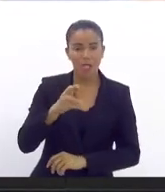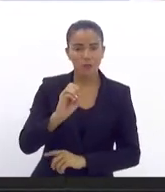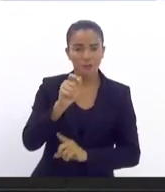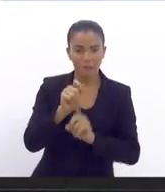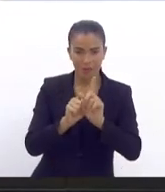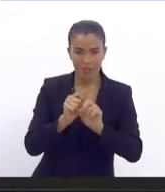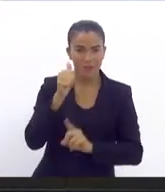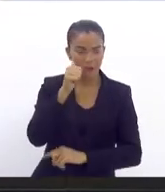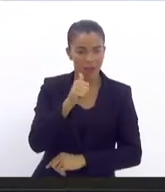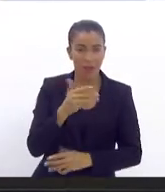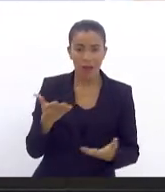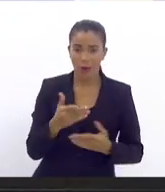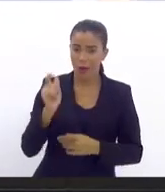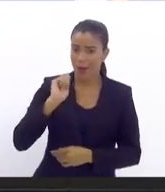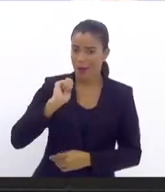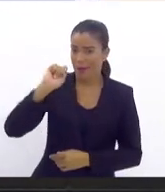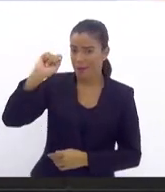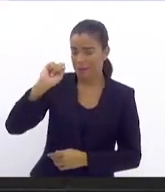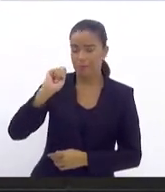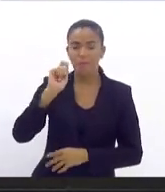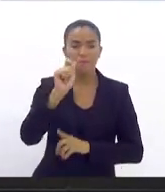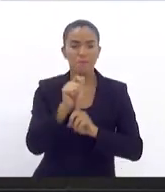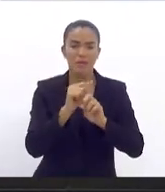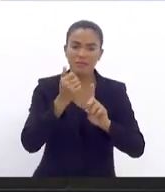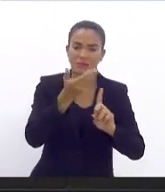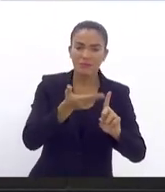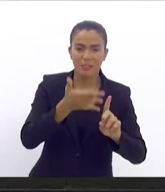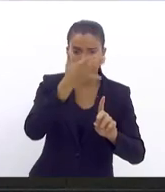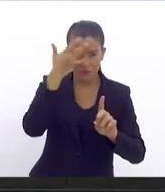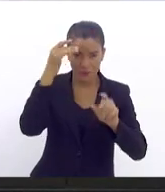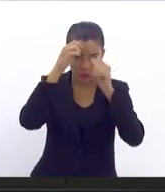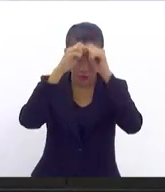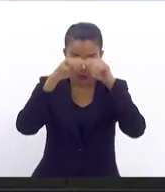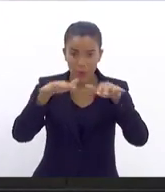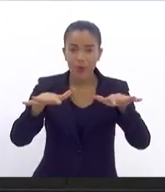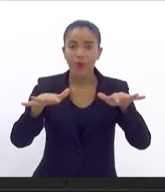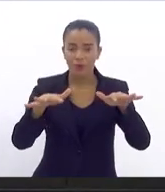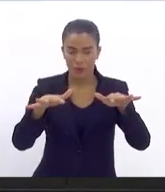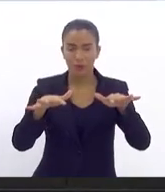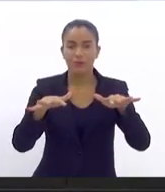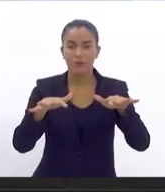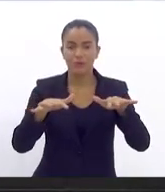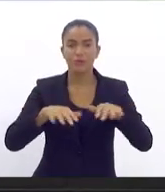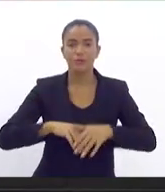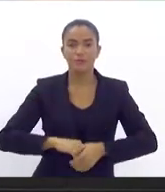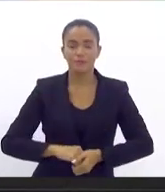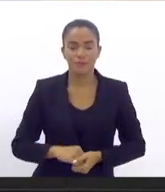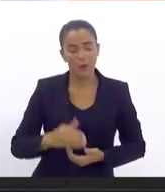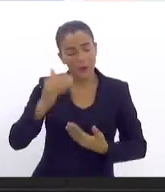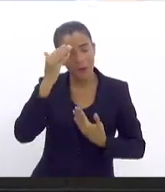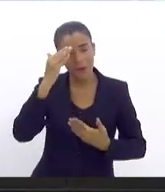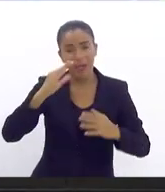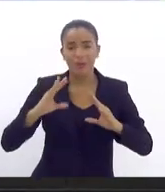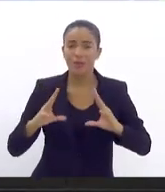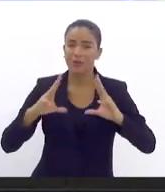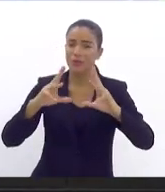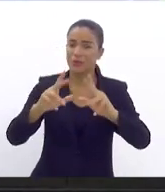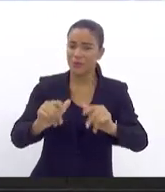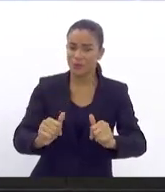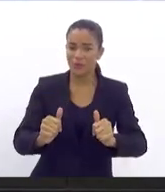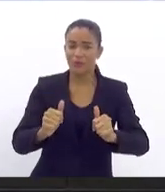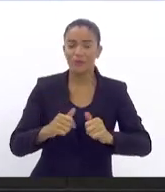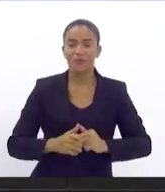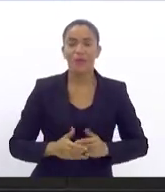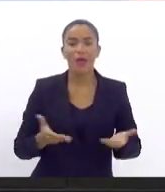agora em abril, o mês dedicado aí à pessoa com transtorno do espectro autista. Muito obrigado a todos. Passo